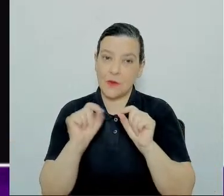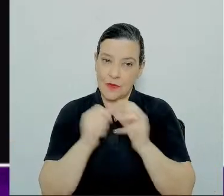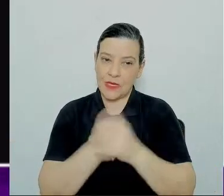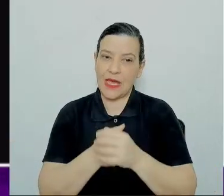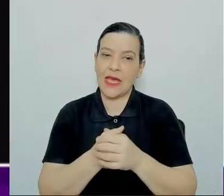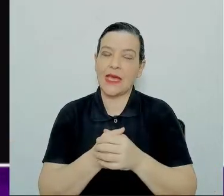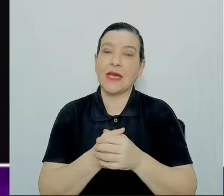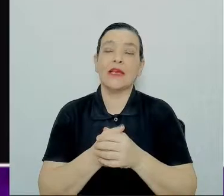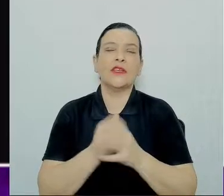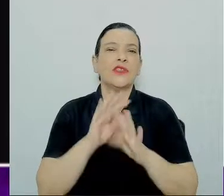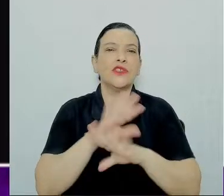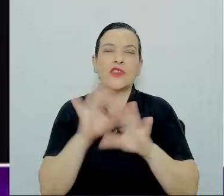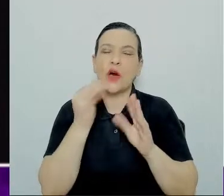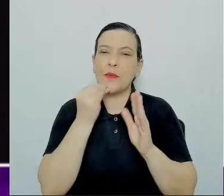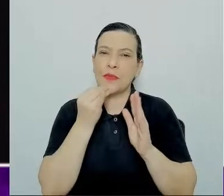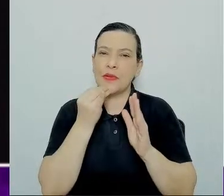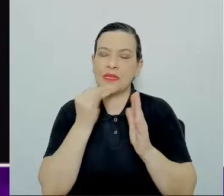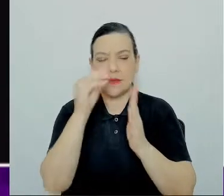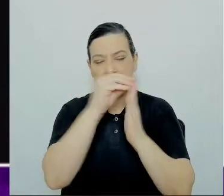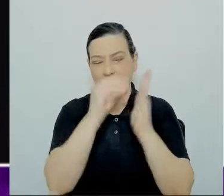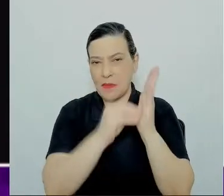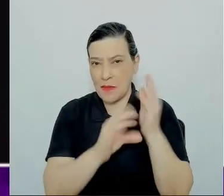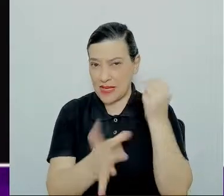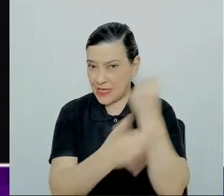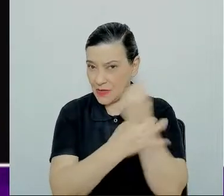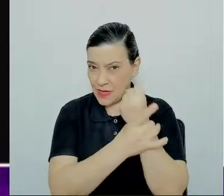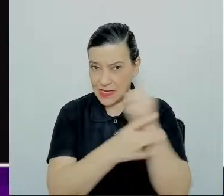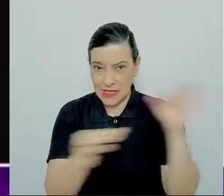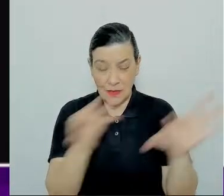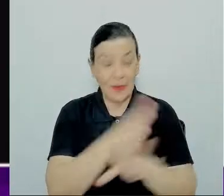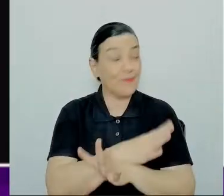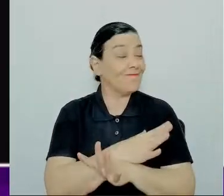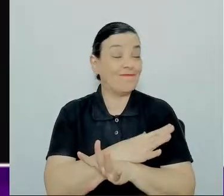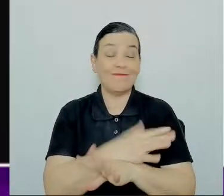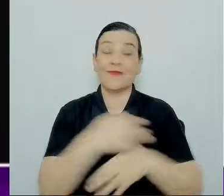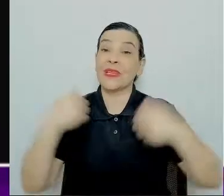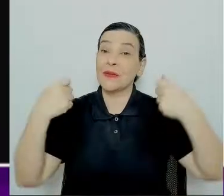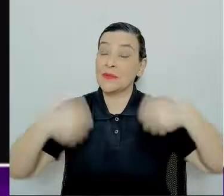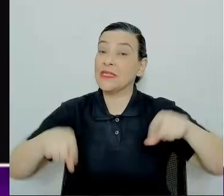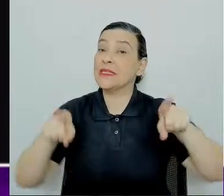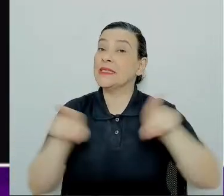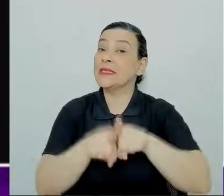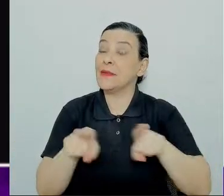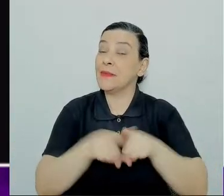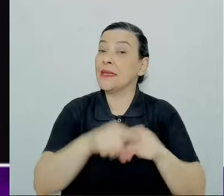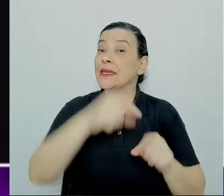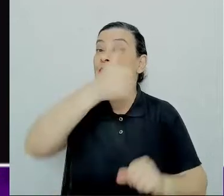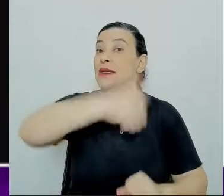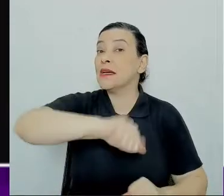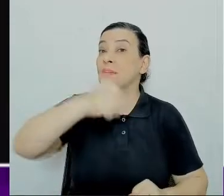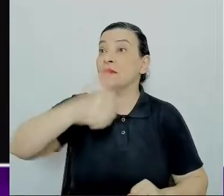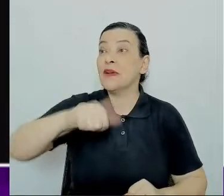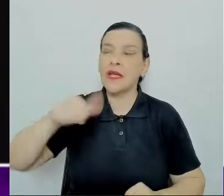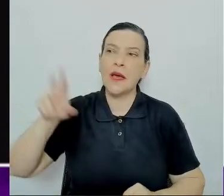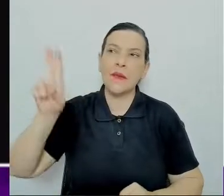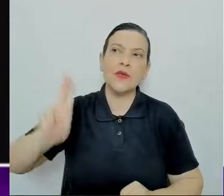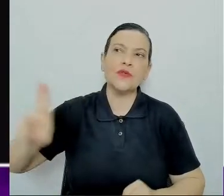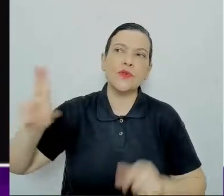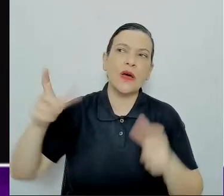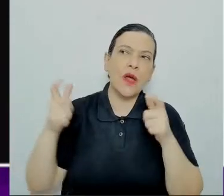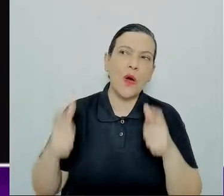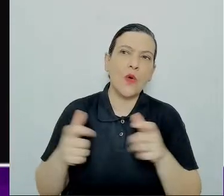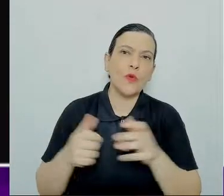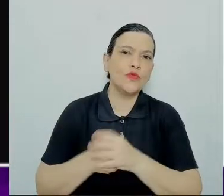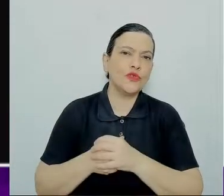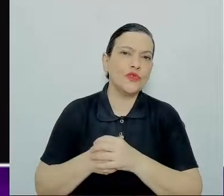atribuir critérios de segurança não é o suficiente. Eu preciso avaliar aonde o meu usuário está desde a última